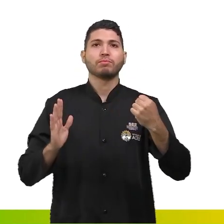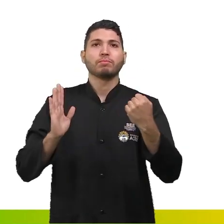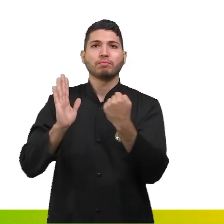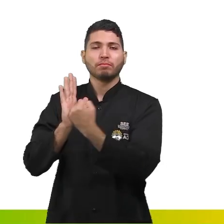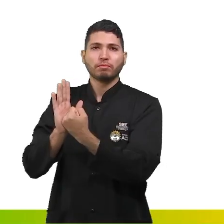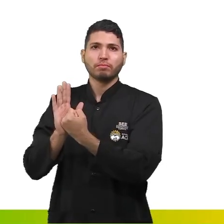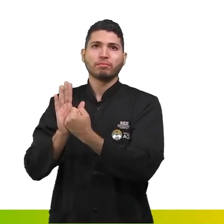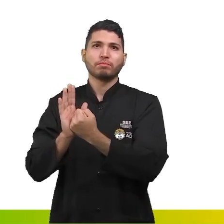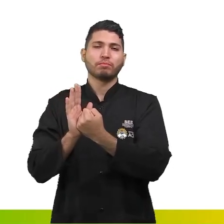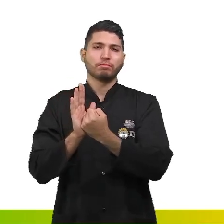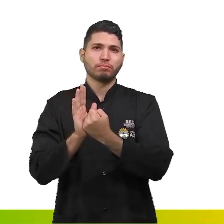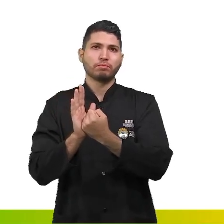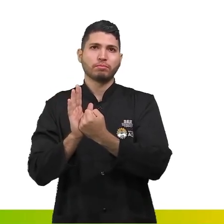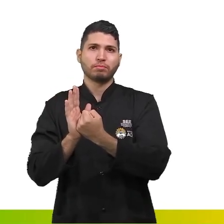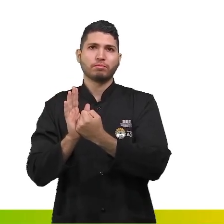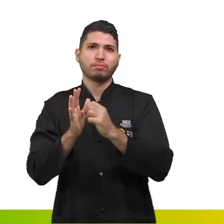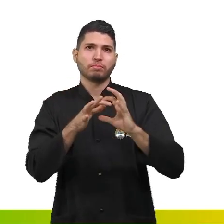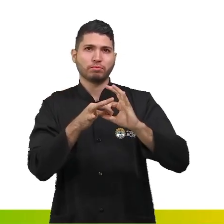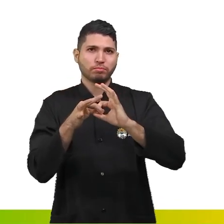unidade harmoniosa.